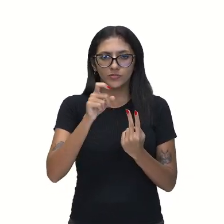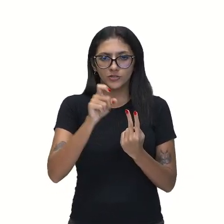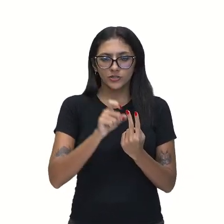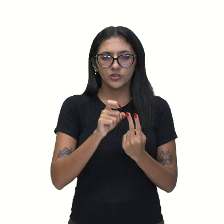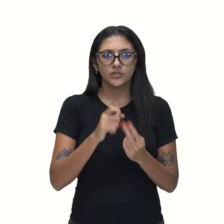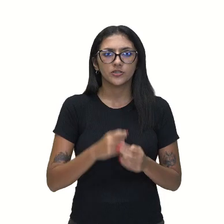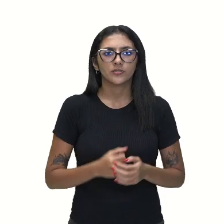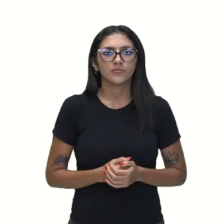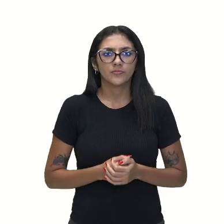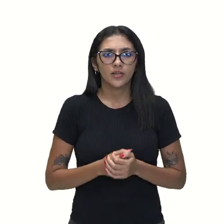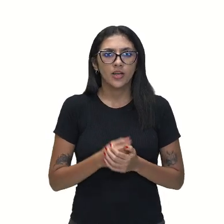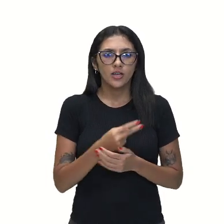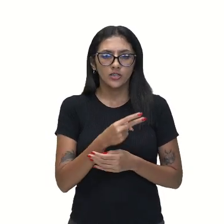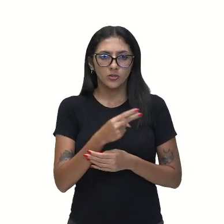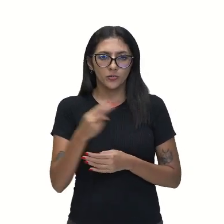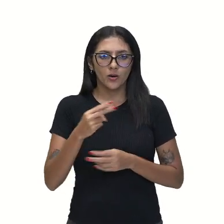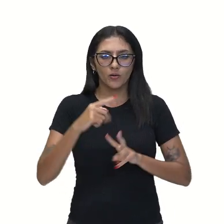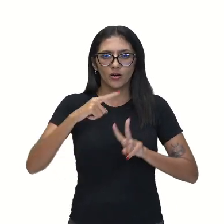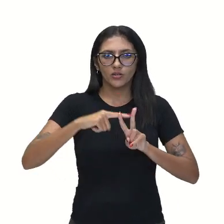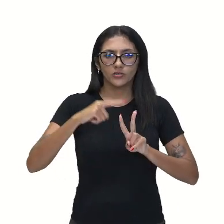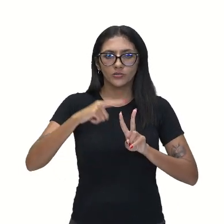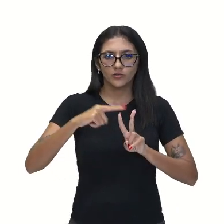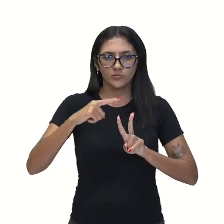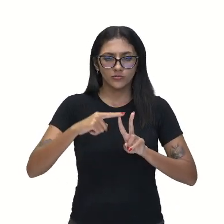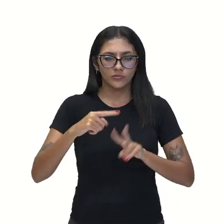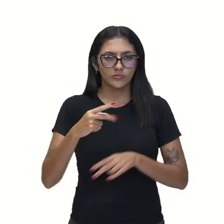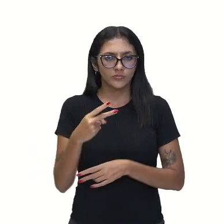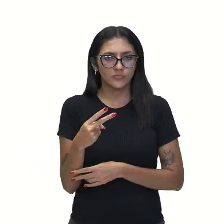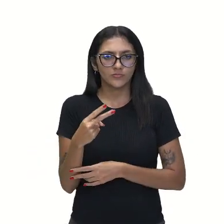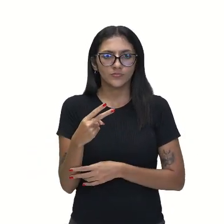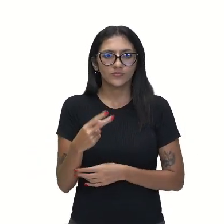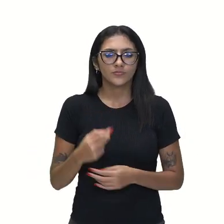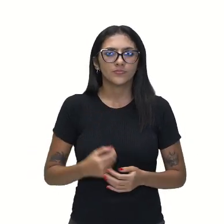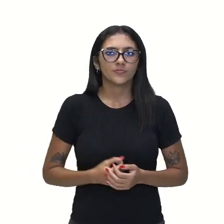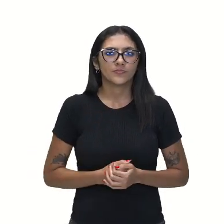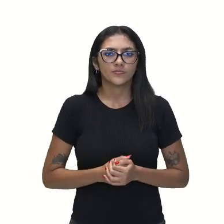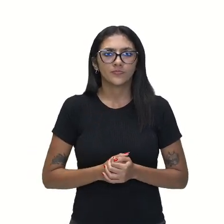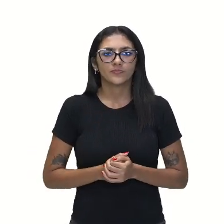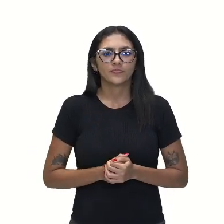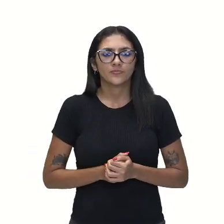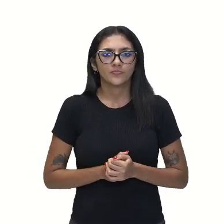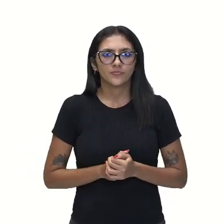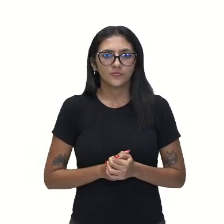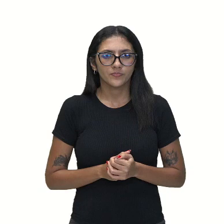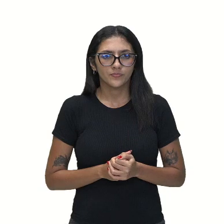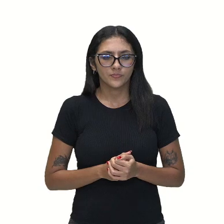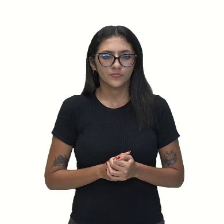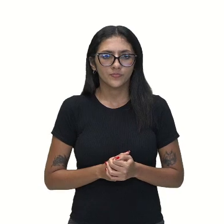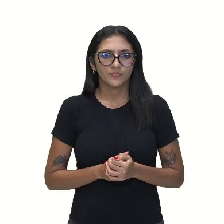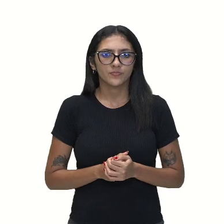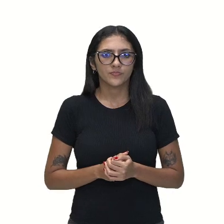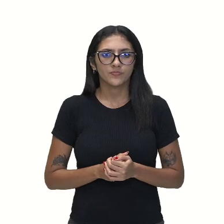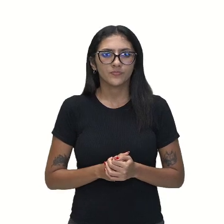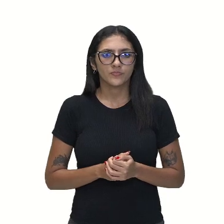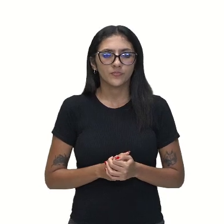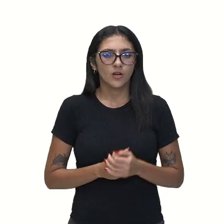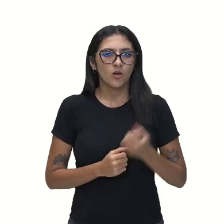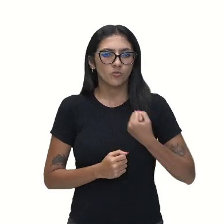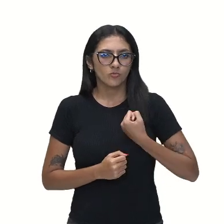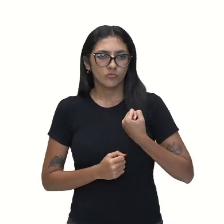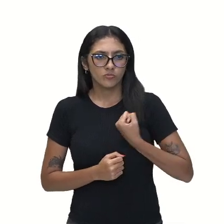igual a raiz quadrada de 2. Perceberam? O 2,